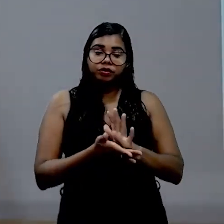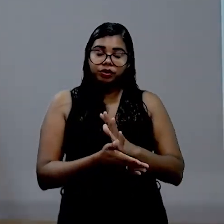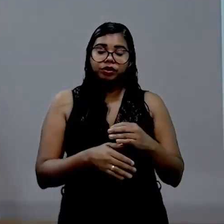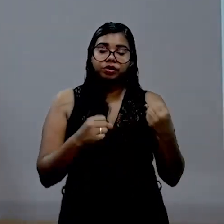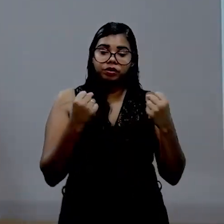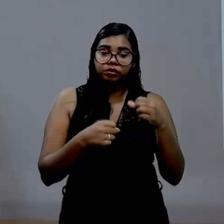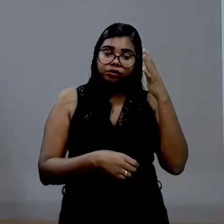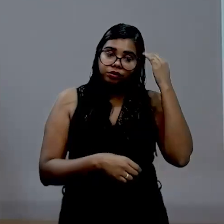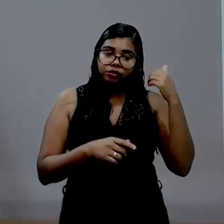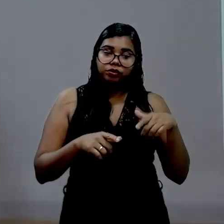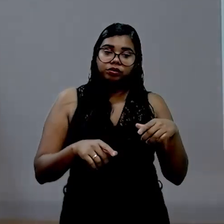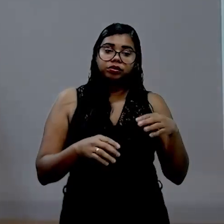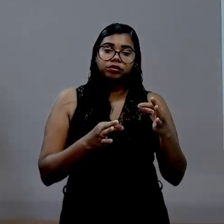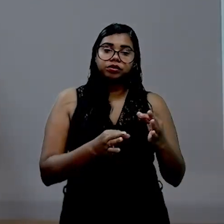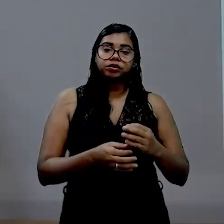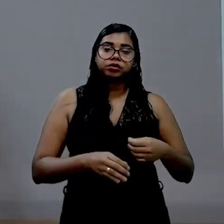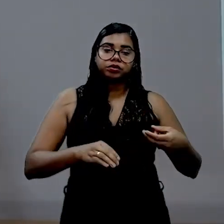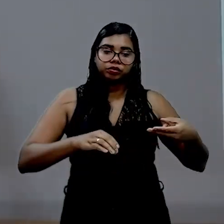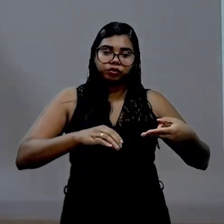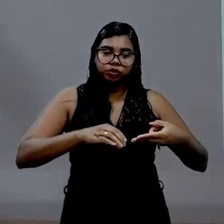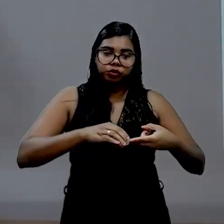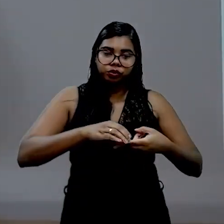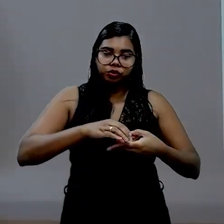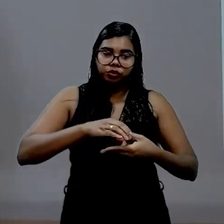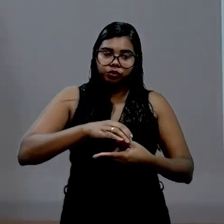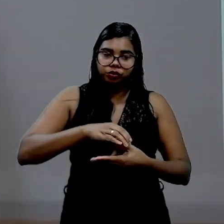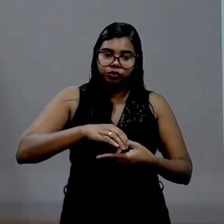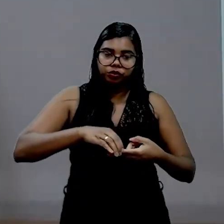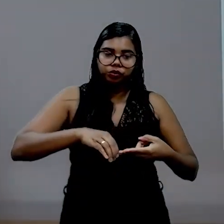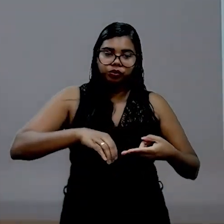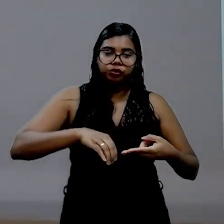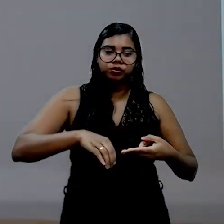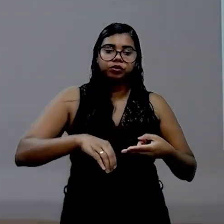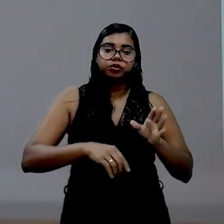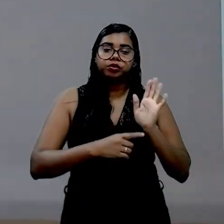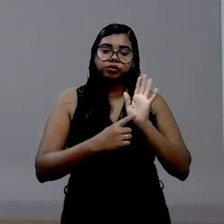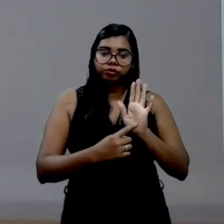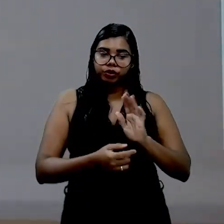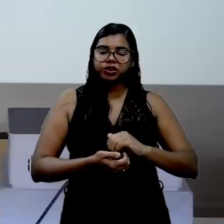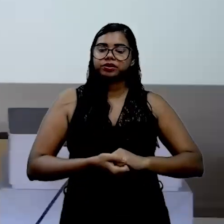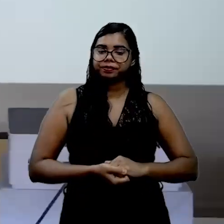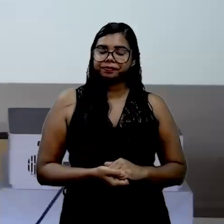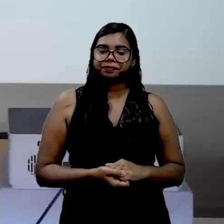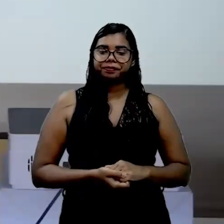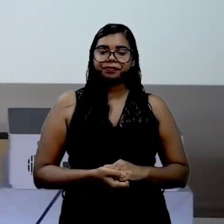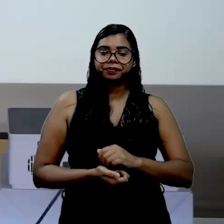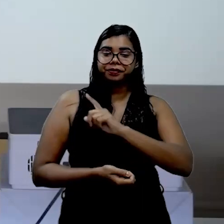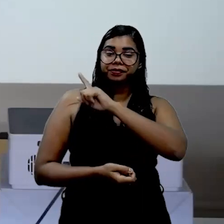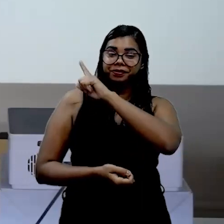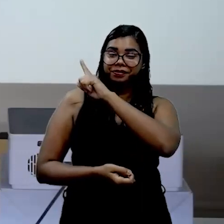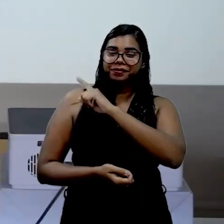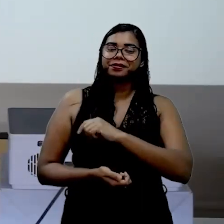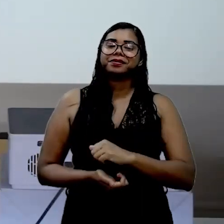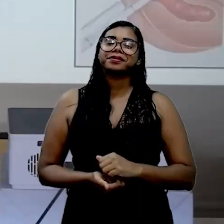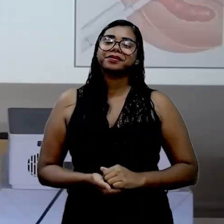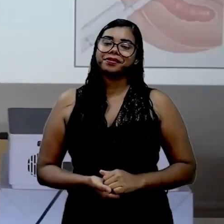direciona para aquela área que ali é que está o problema. Ali é que está o problema.